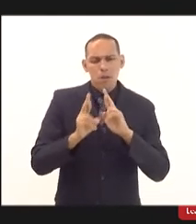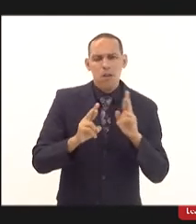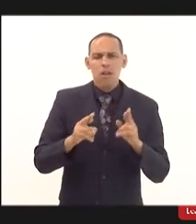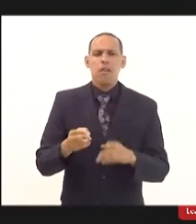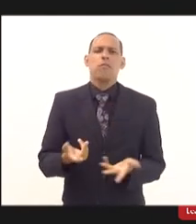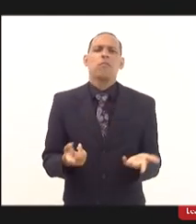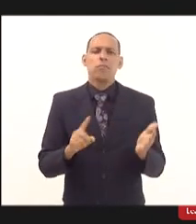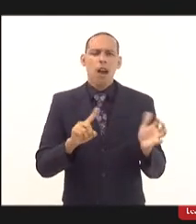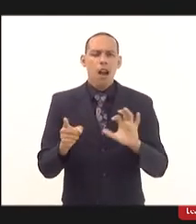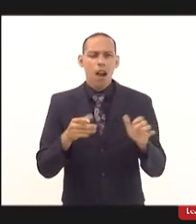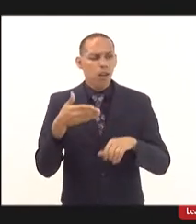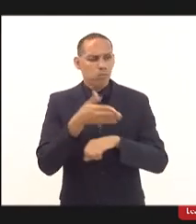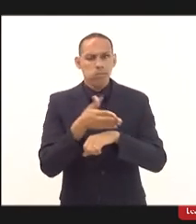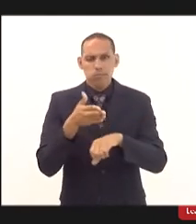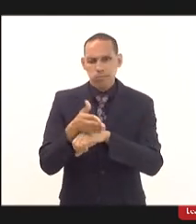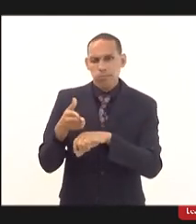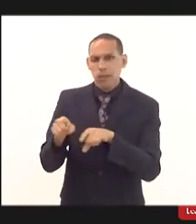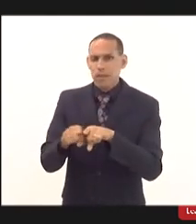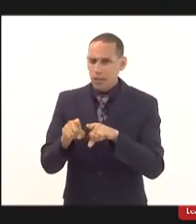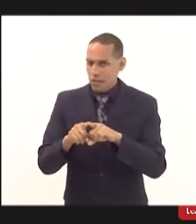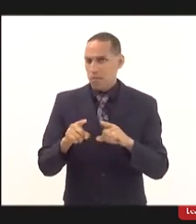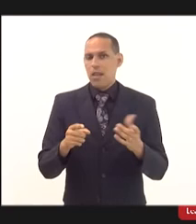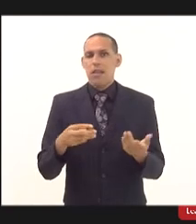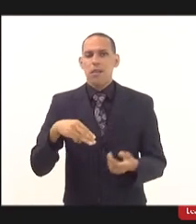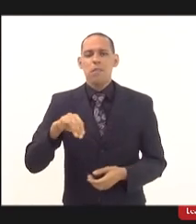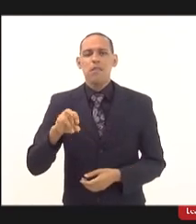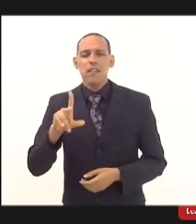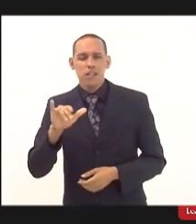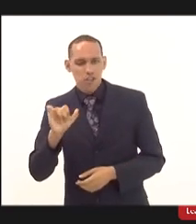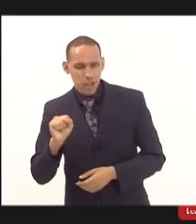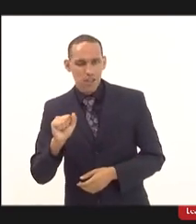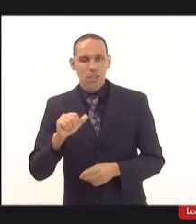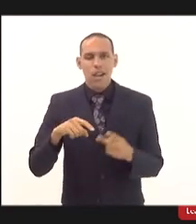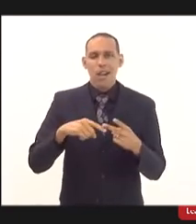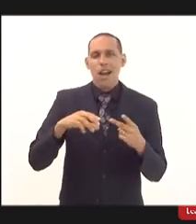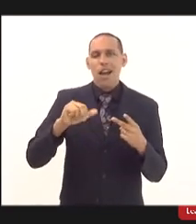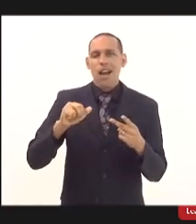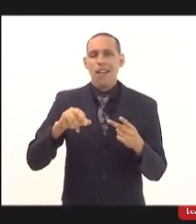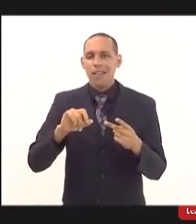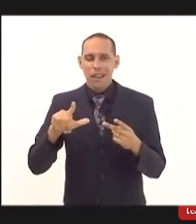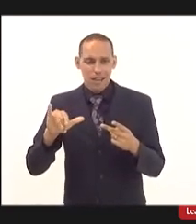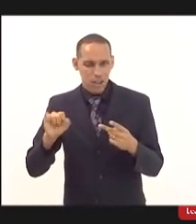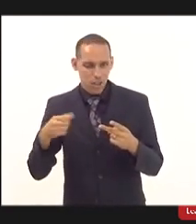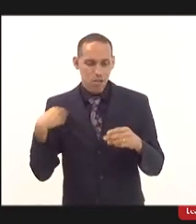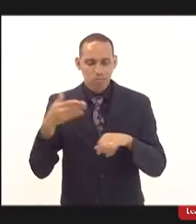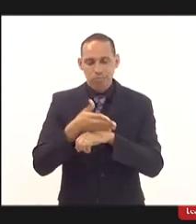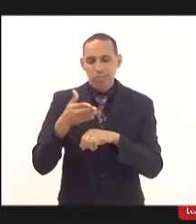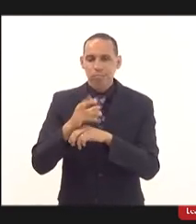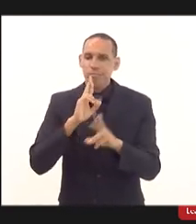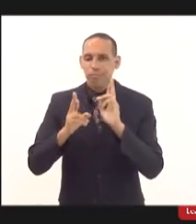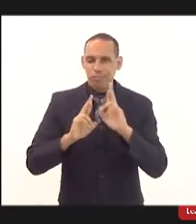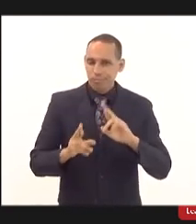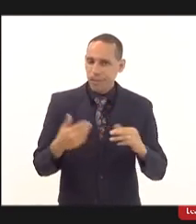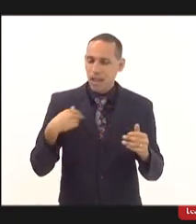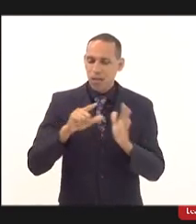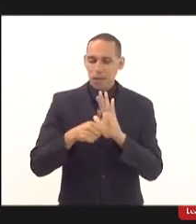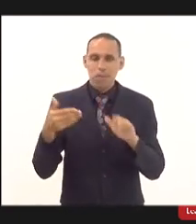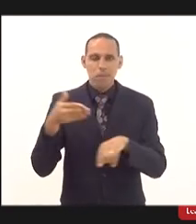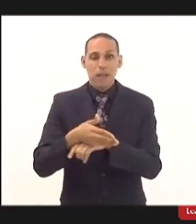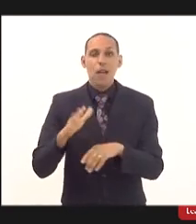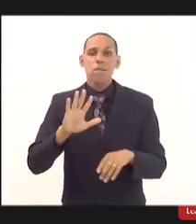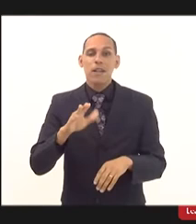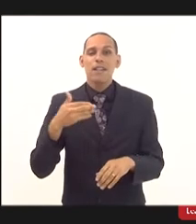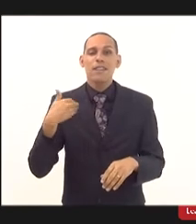e nossas mídias alternativas e canais por isso que eu me atrasei um pouco aqui para entrar bem eu queria